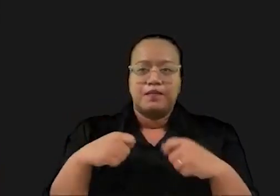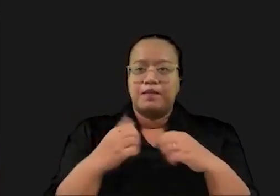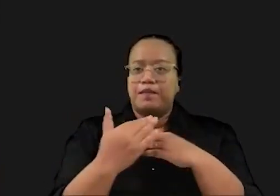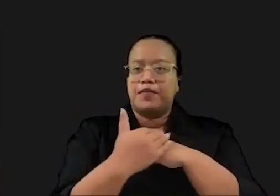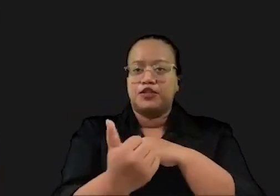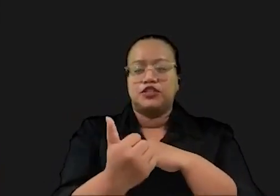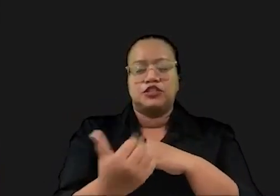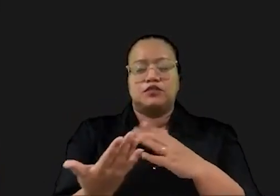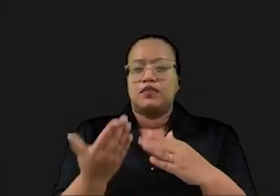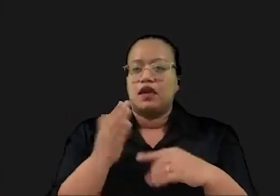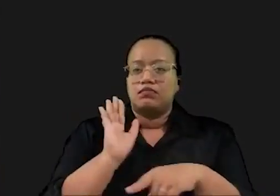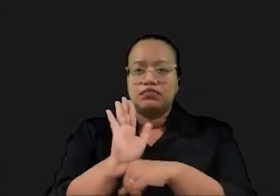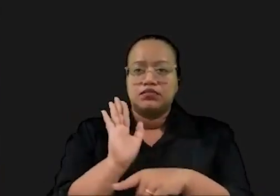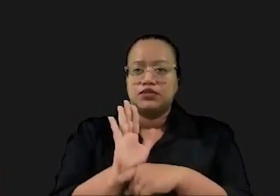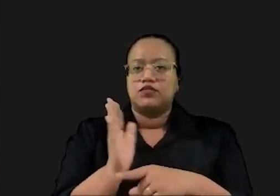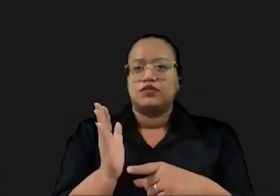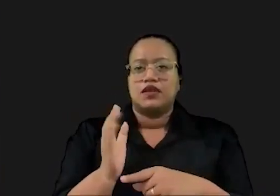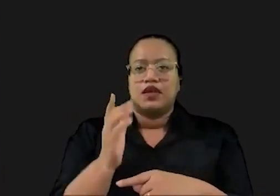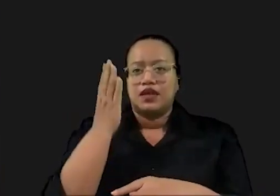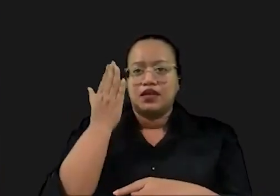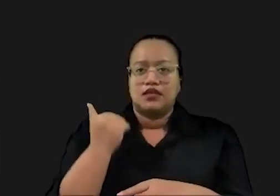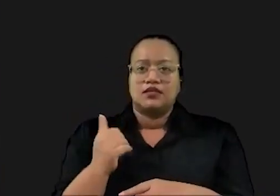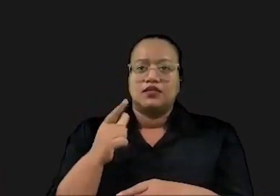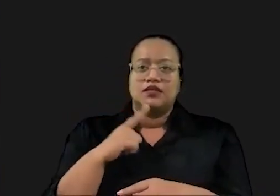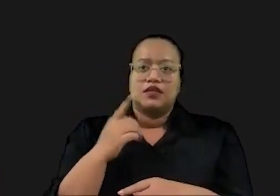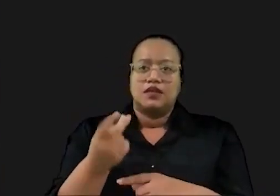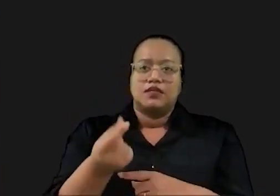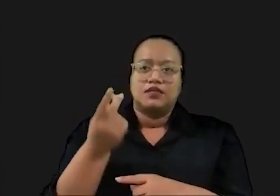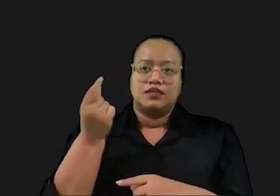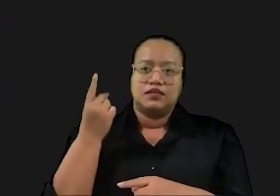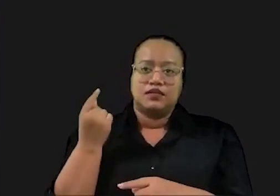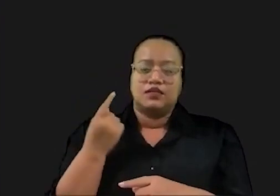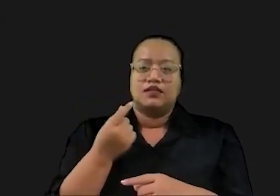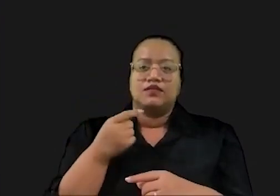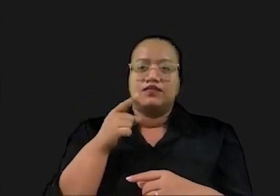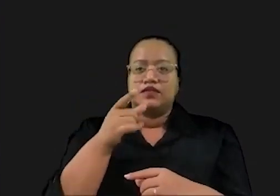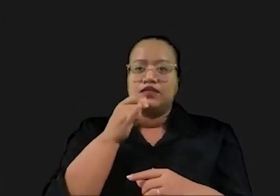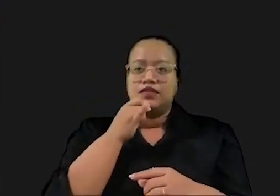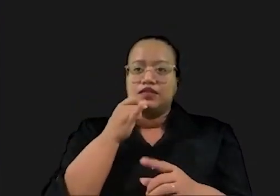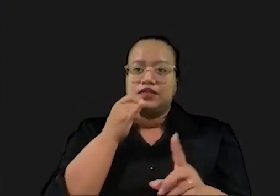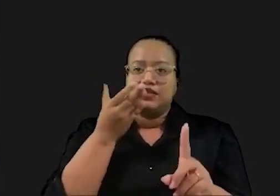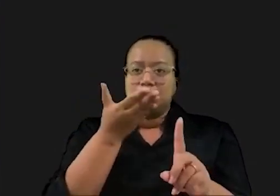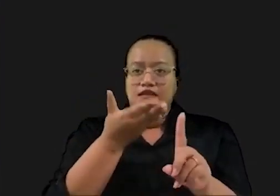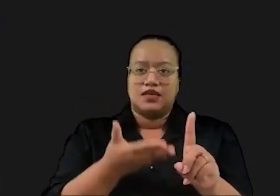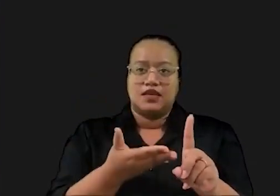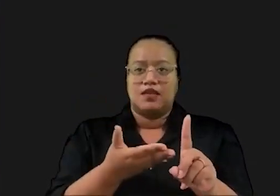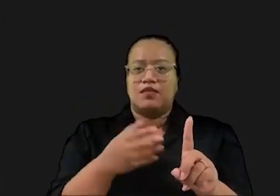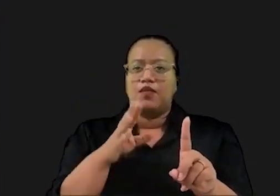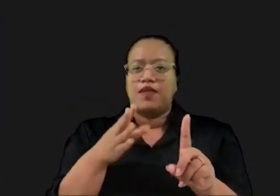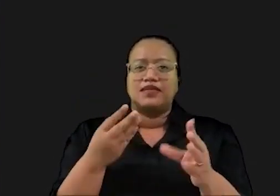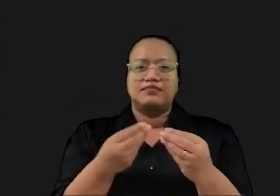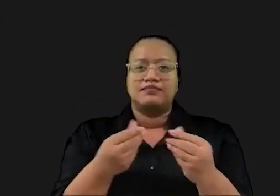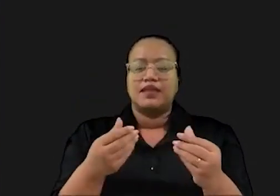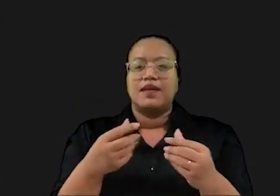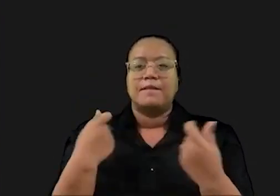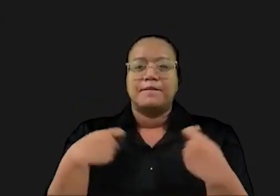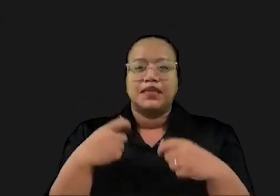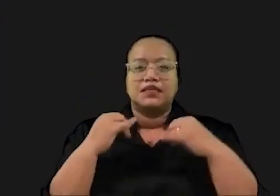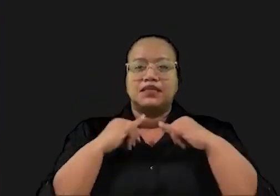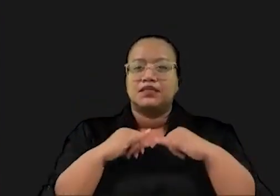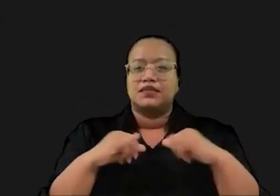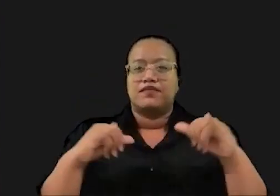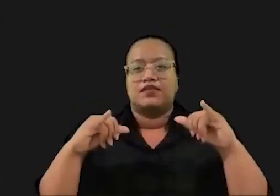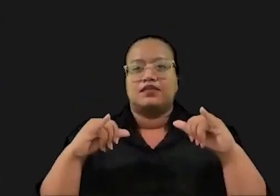gastei muito tempo para dizer que você é exemplo para alguns, mas eu acho que não gasta nada. O Brasil tem que ouvir isso, de que é possível, né, a